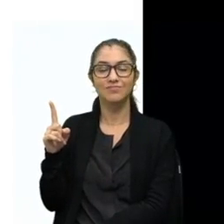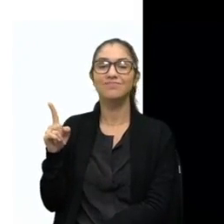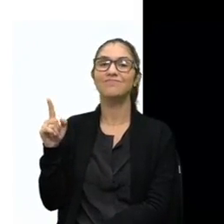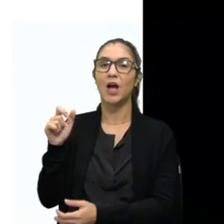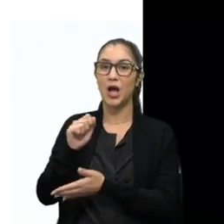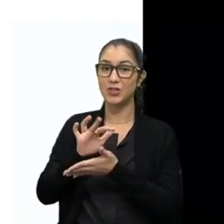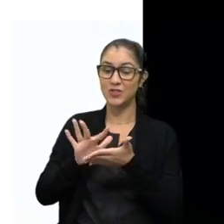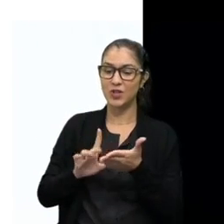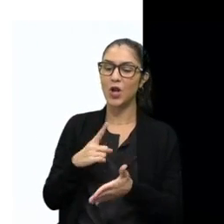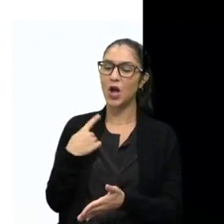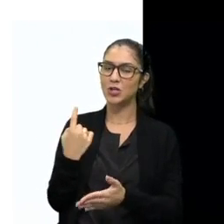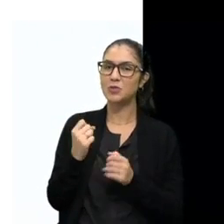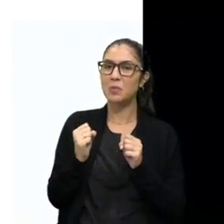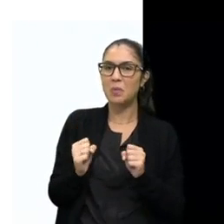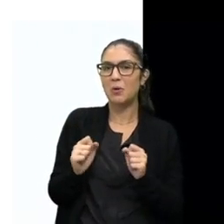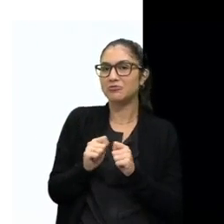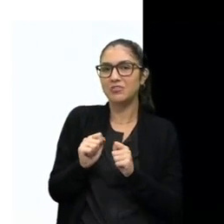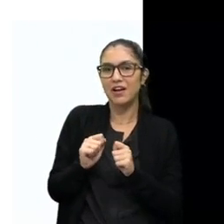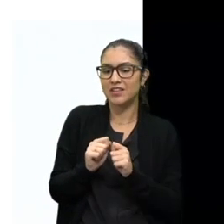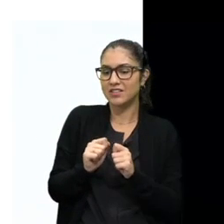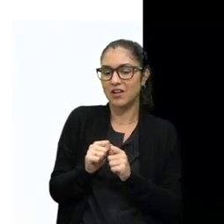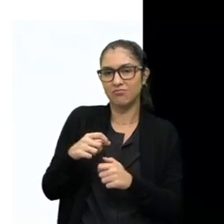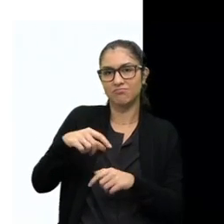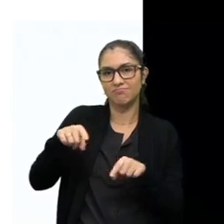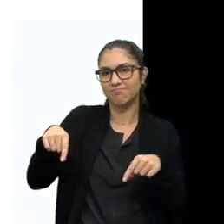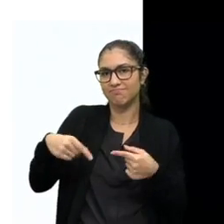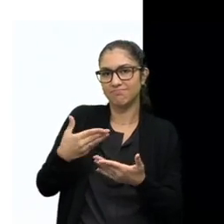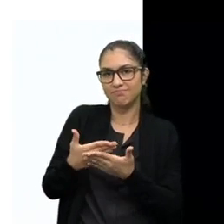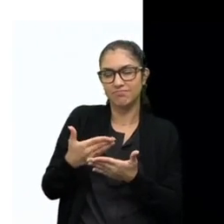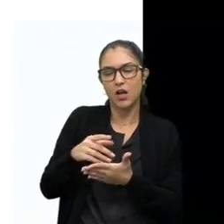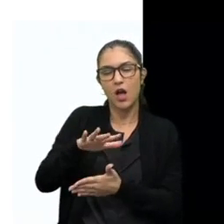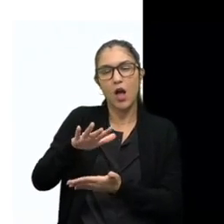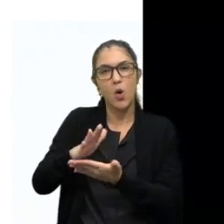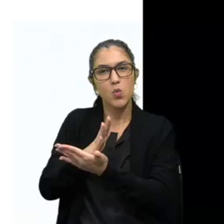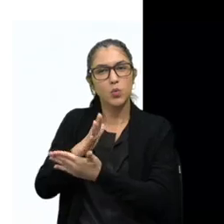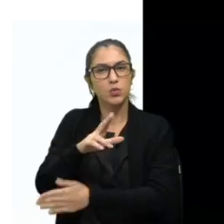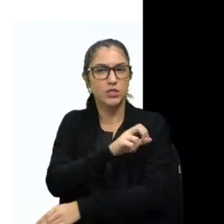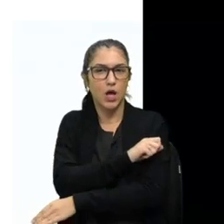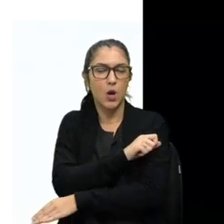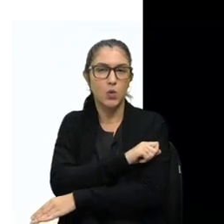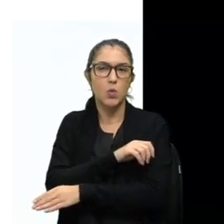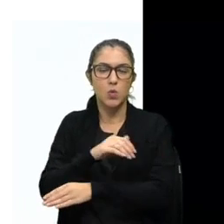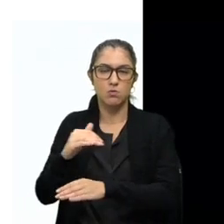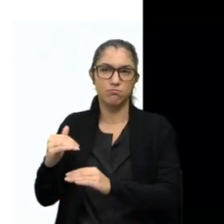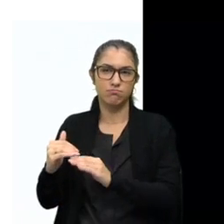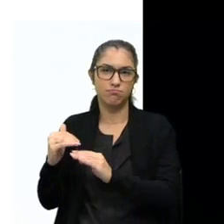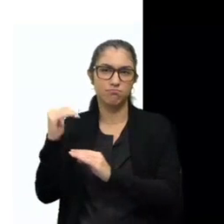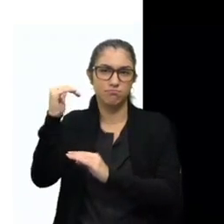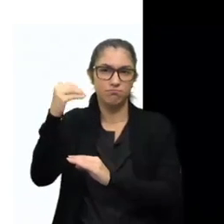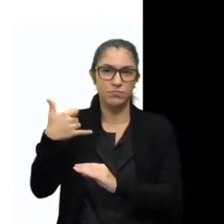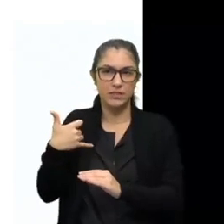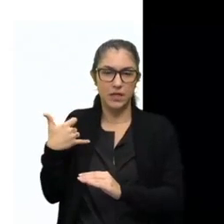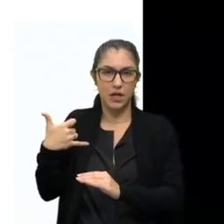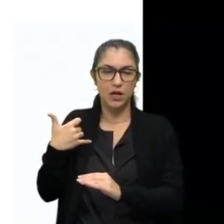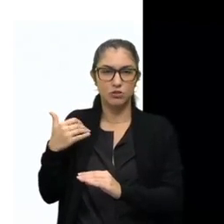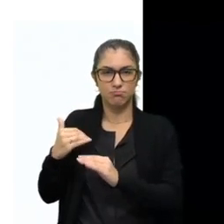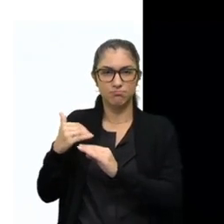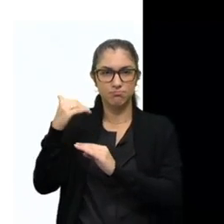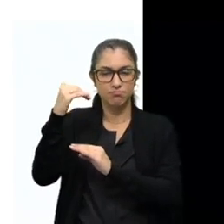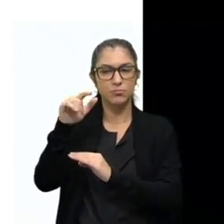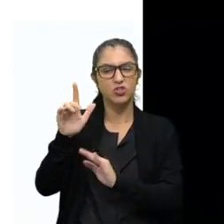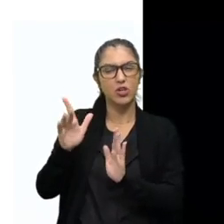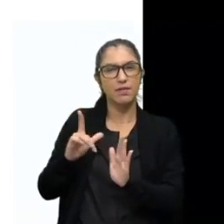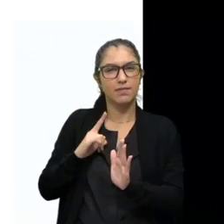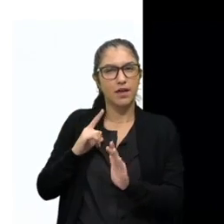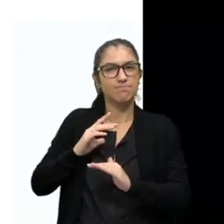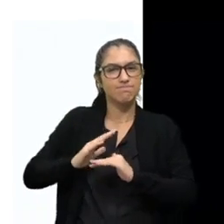atividades que a gente pode trabalhar com eles, claro, com os alunos maiores, com os alunos que já têm um